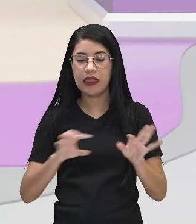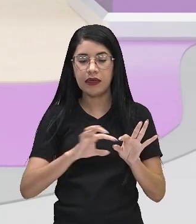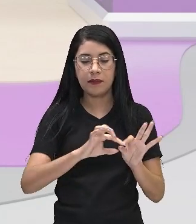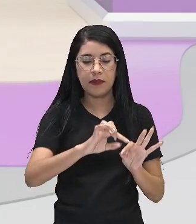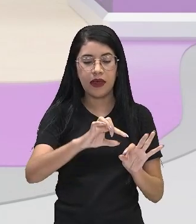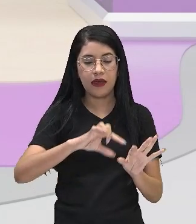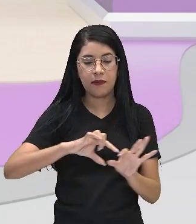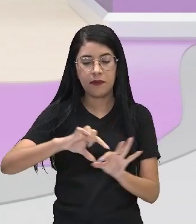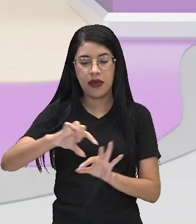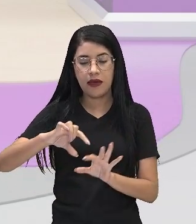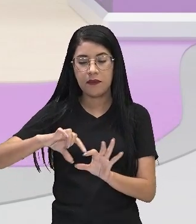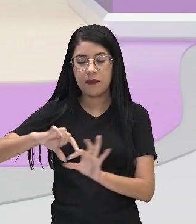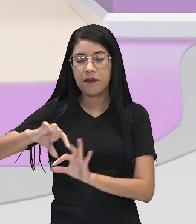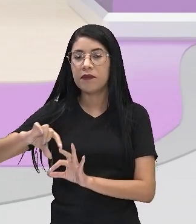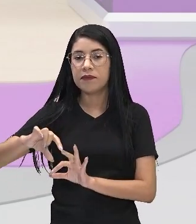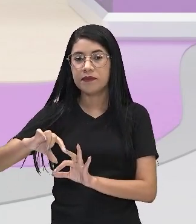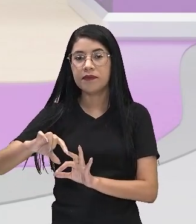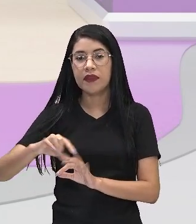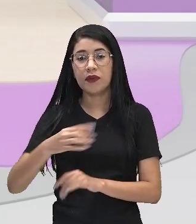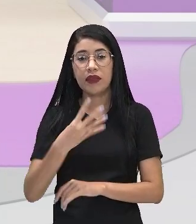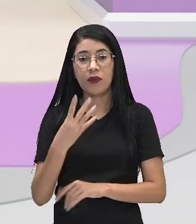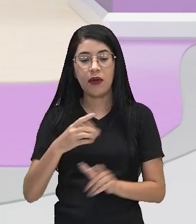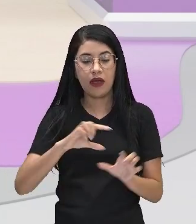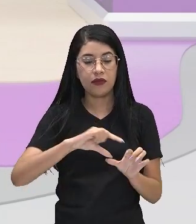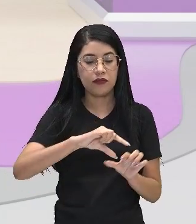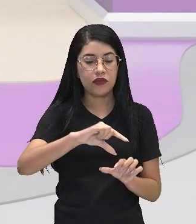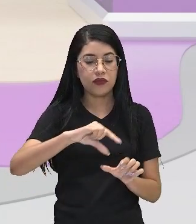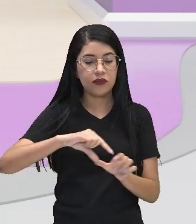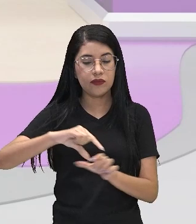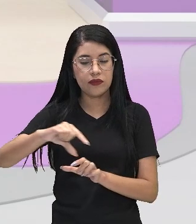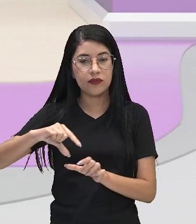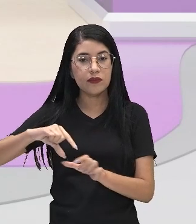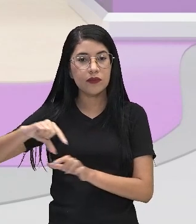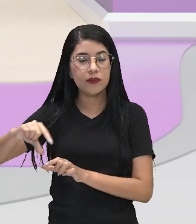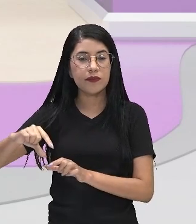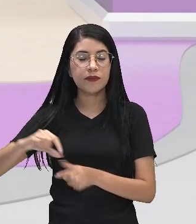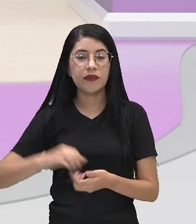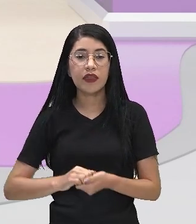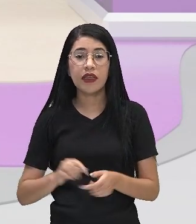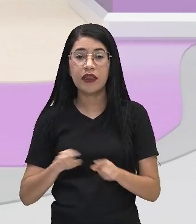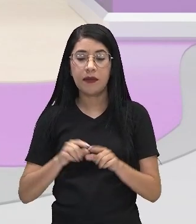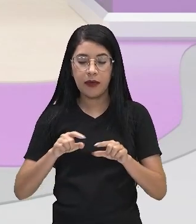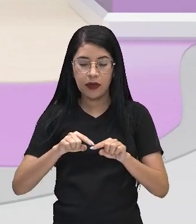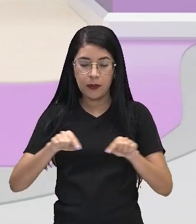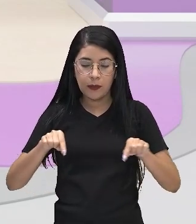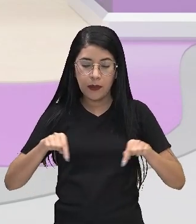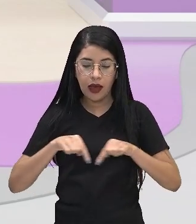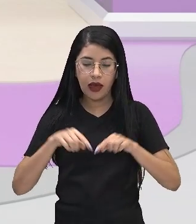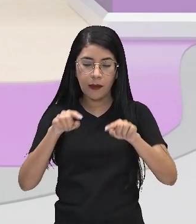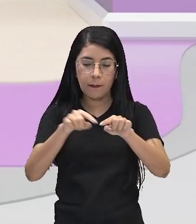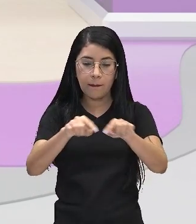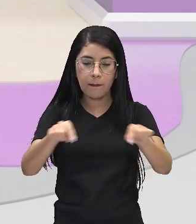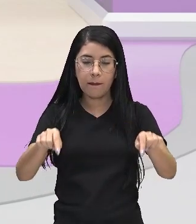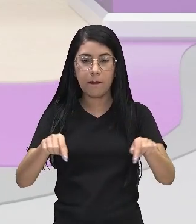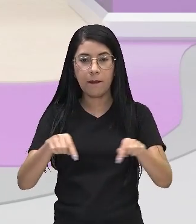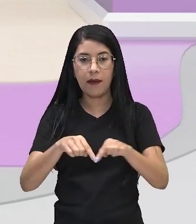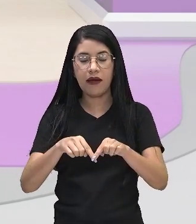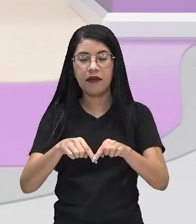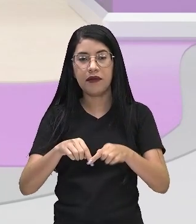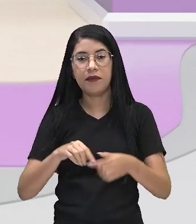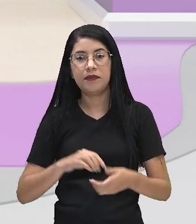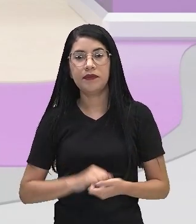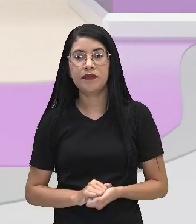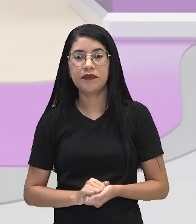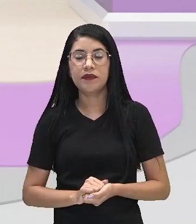como vocês estão vendo aqui. Temos 4 nesse prisma, né? E aqueles menorzinhos ali, um na ponta e um outro aqui na ponta, que